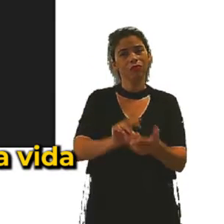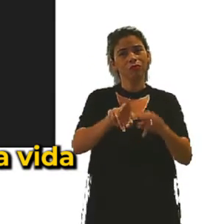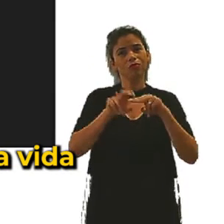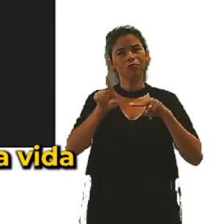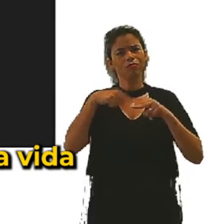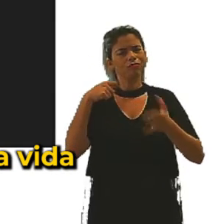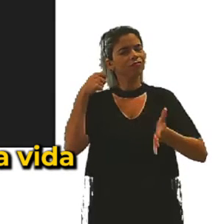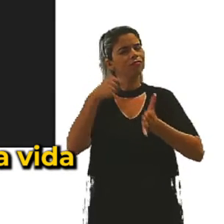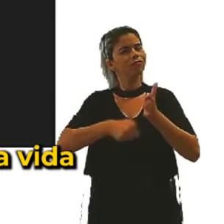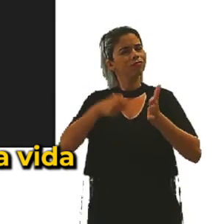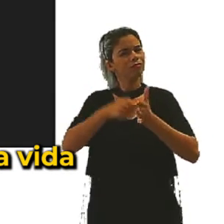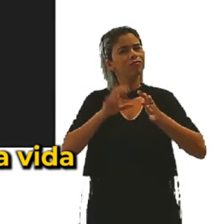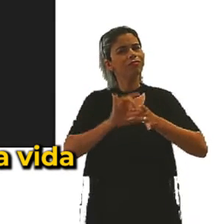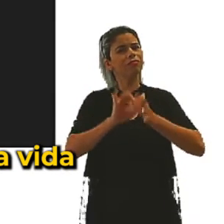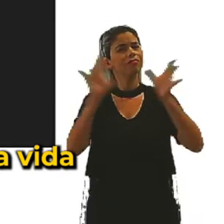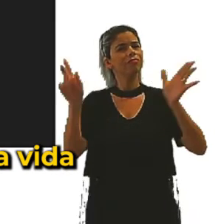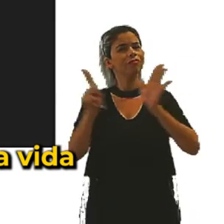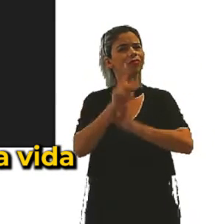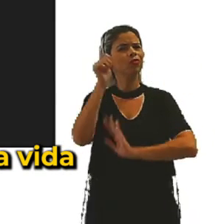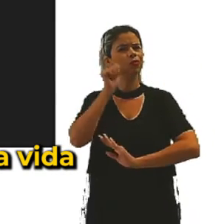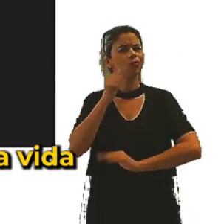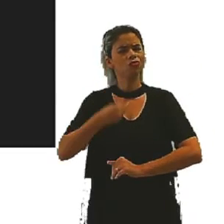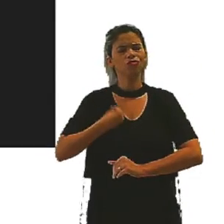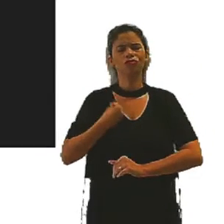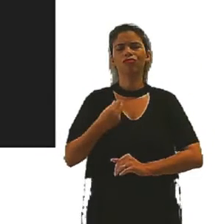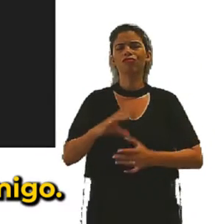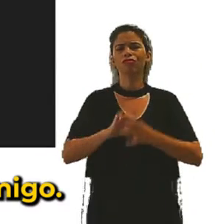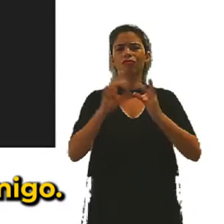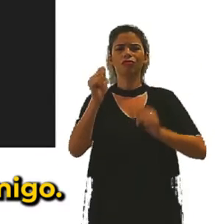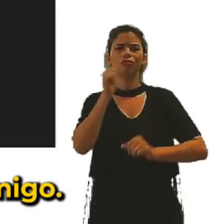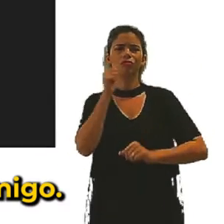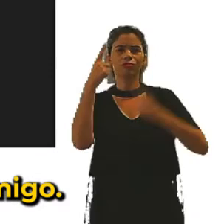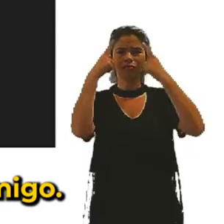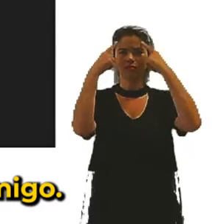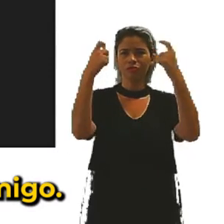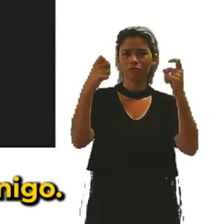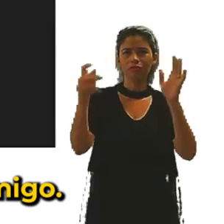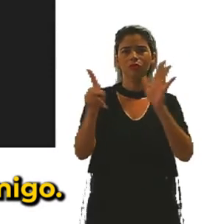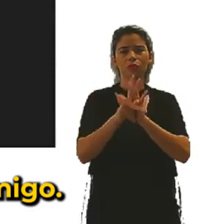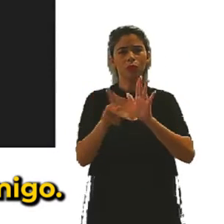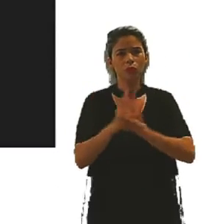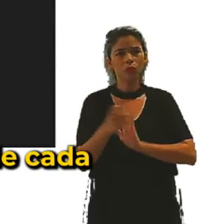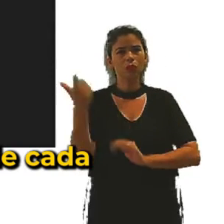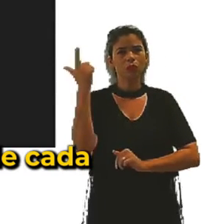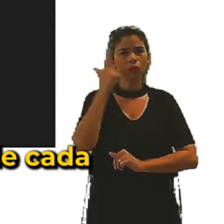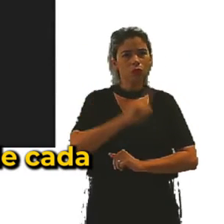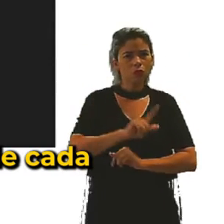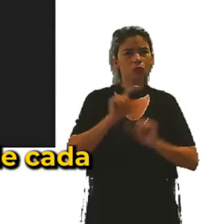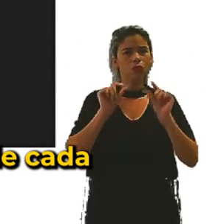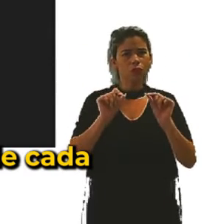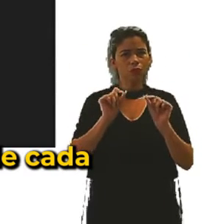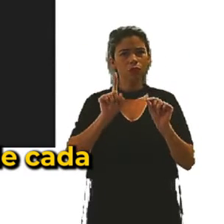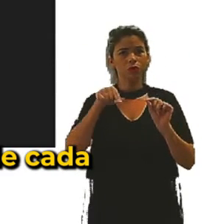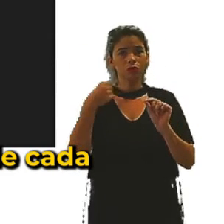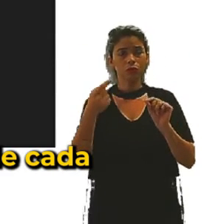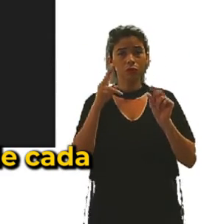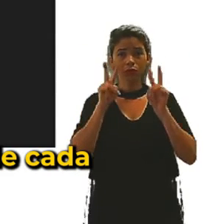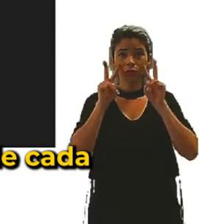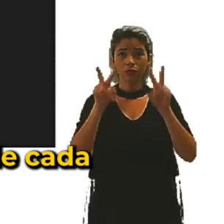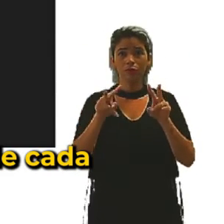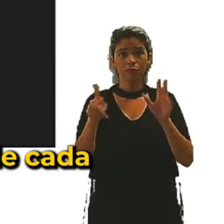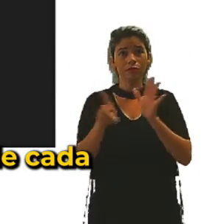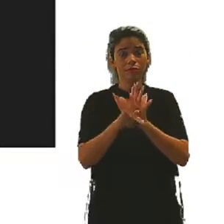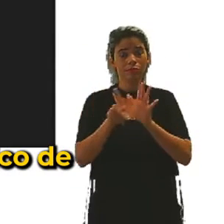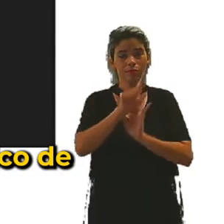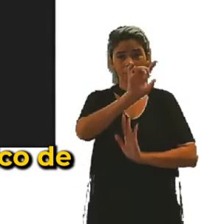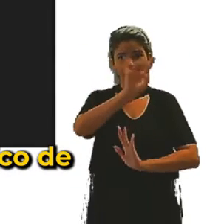na luta pela liberdade das mulheres a uma vida livre de violência, que haja transformação e que comece comigo. Então, olhar com perspectiva de gênero de cada